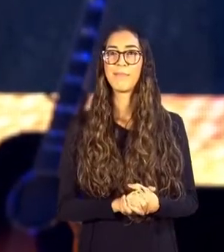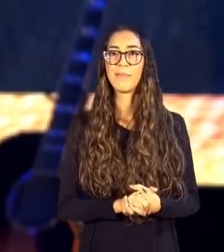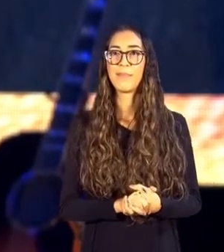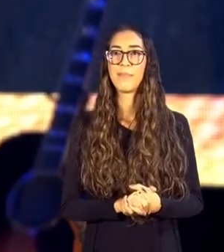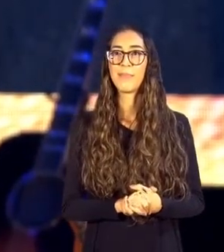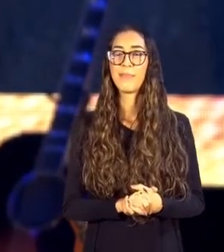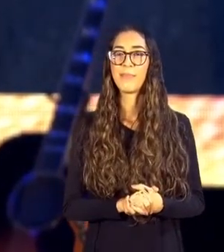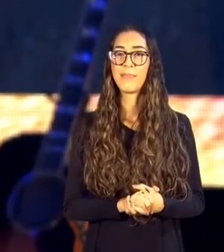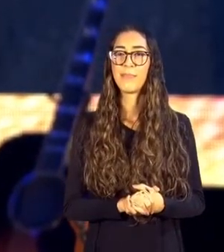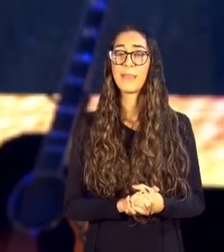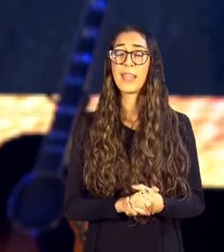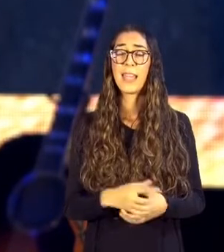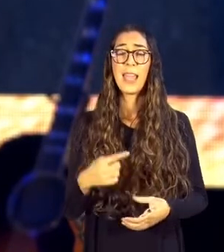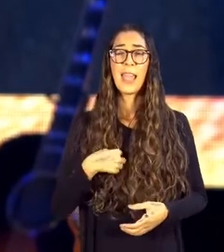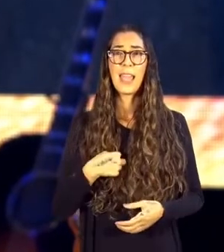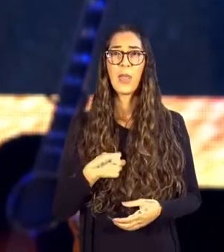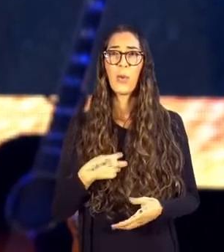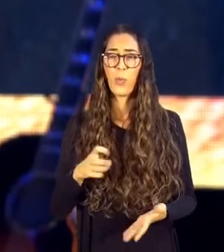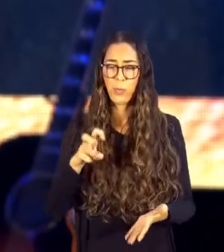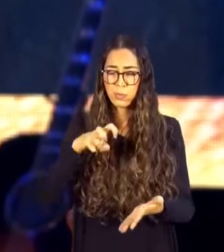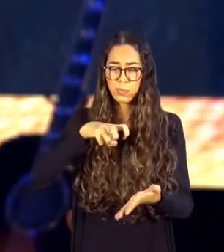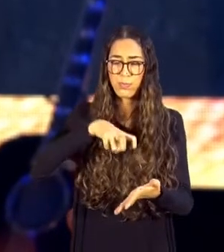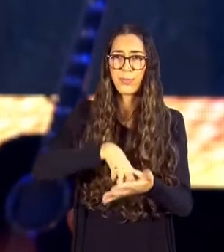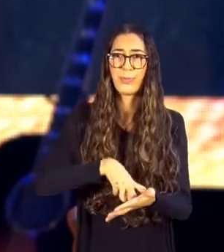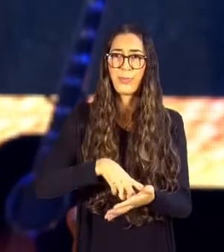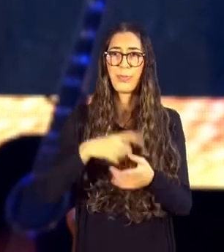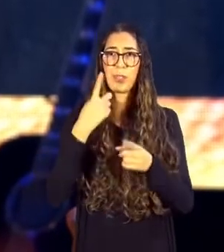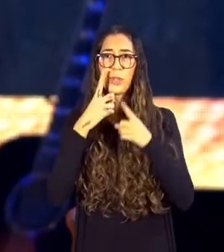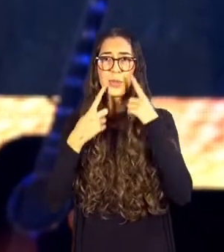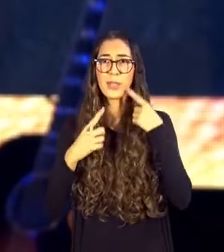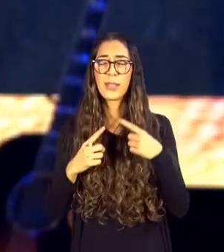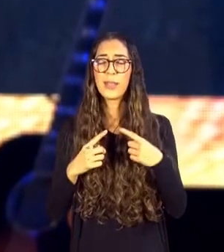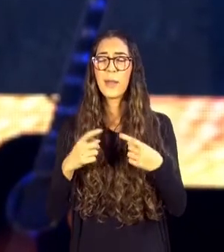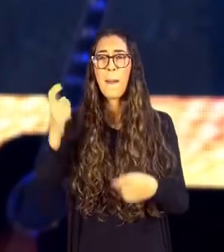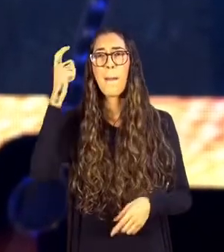E eu caí no chão chorando, porque eu falei, minha vida acabou.